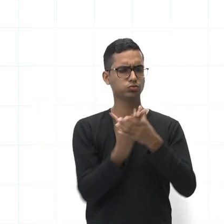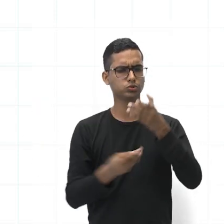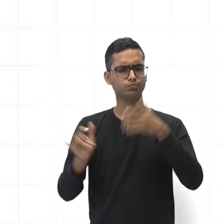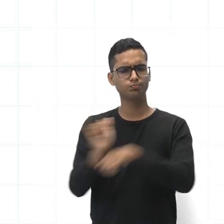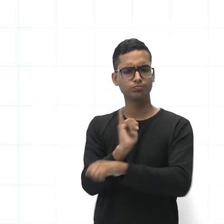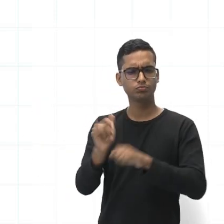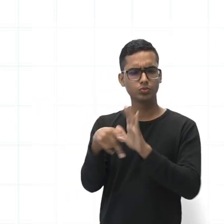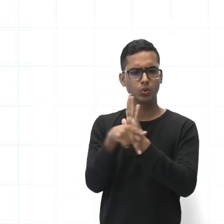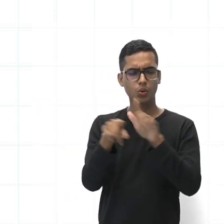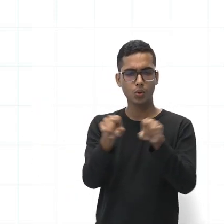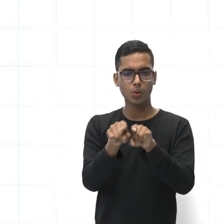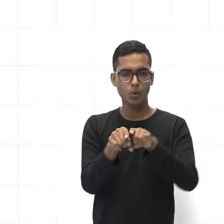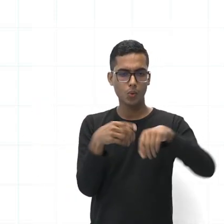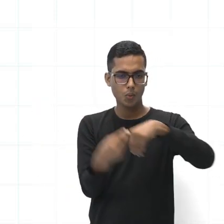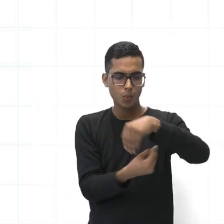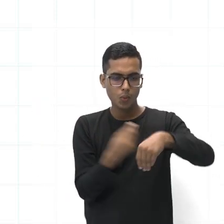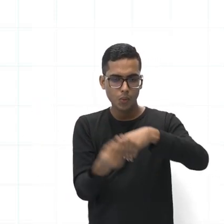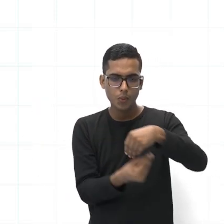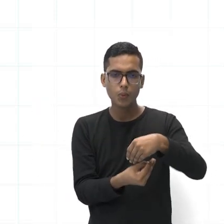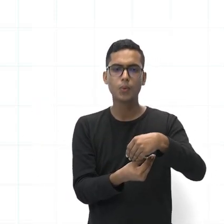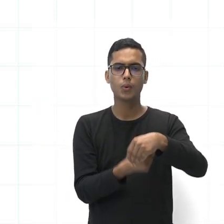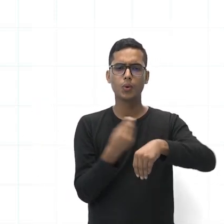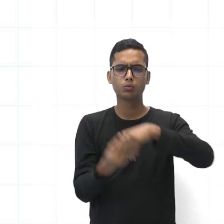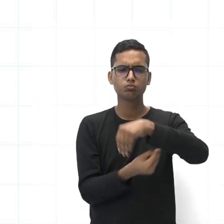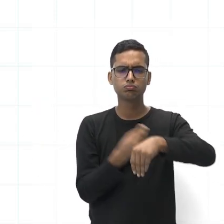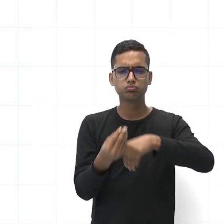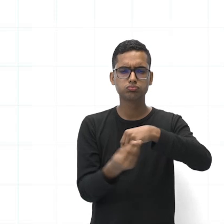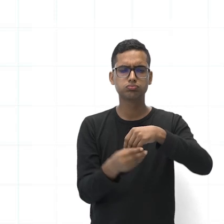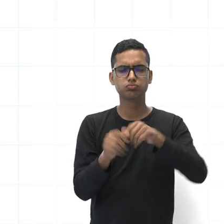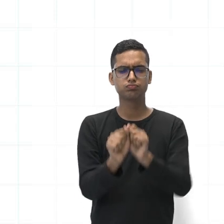de separação de misturas heterogêneas que